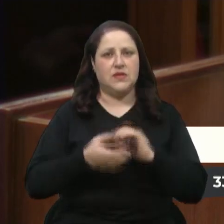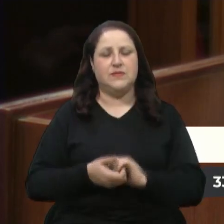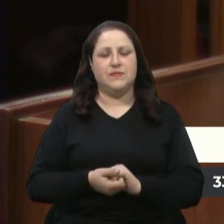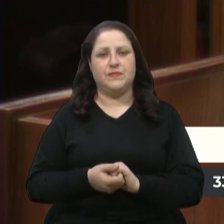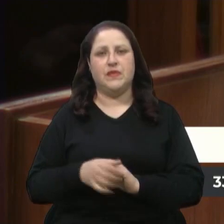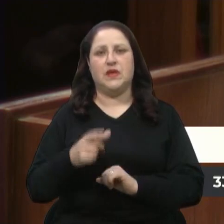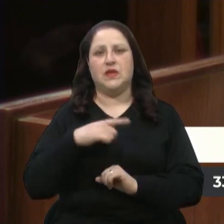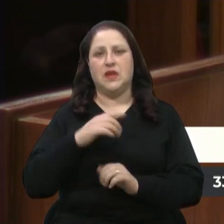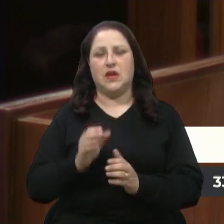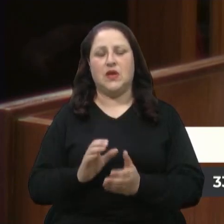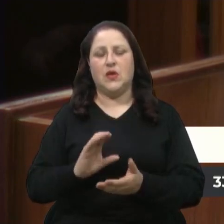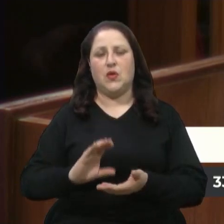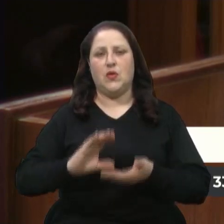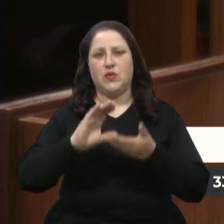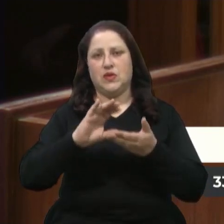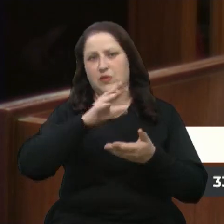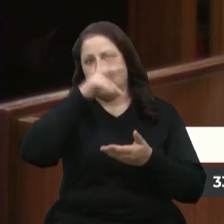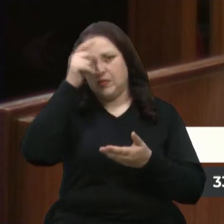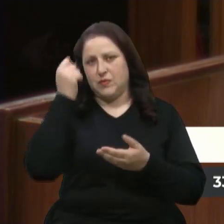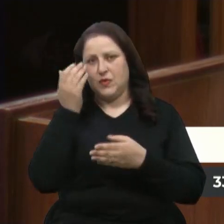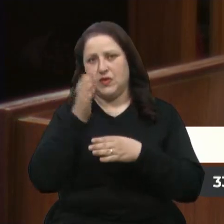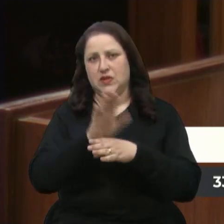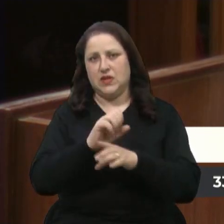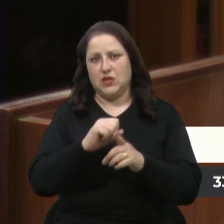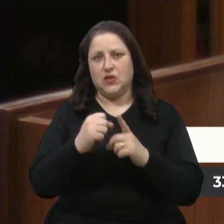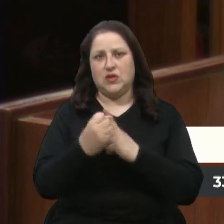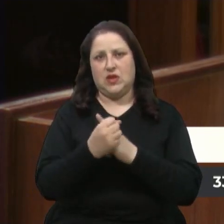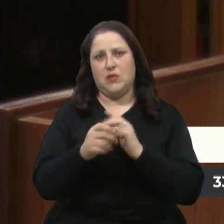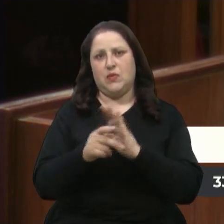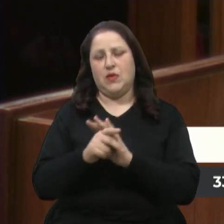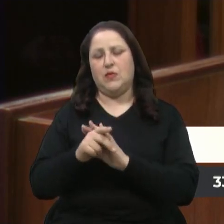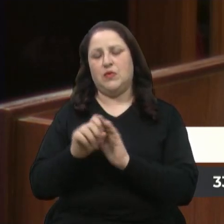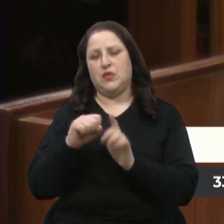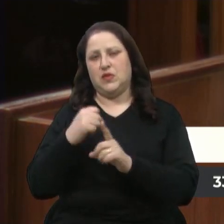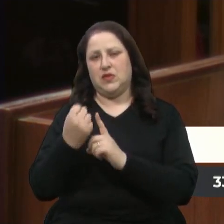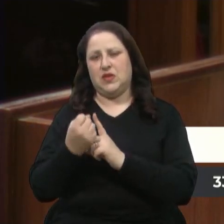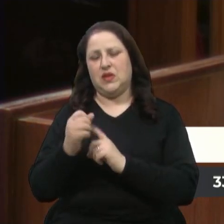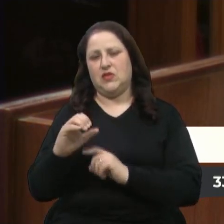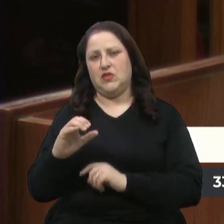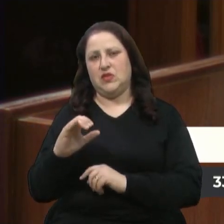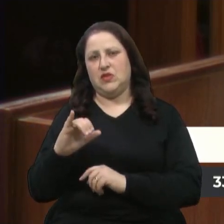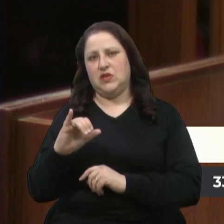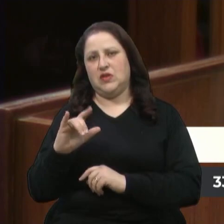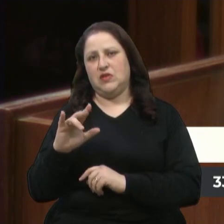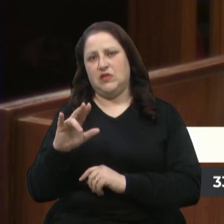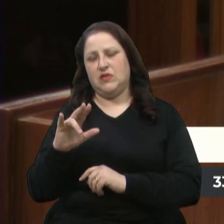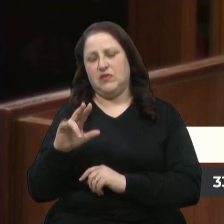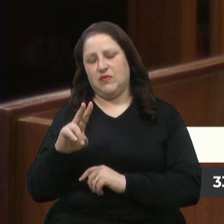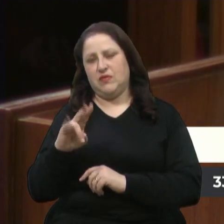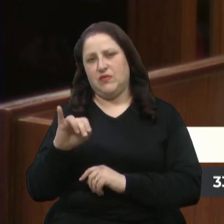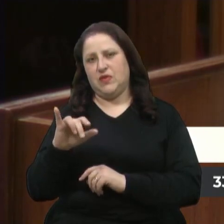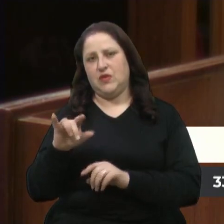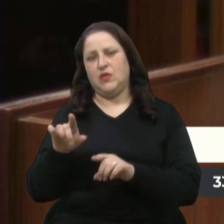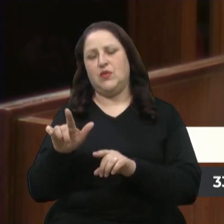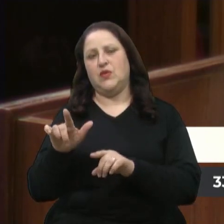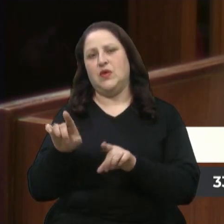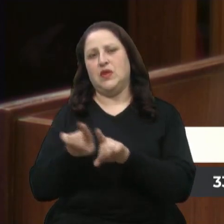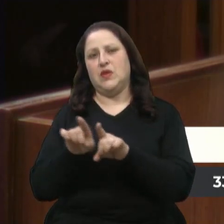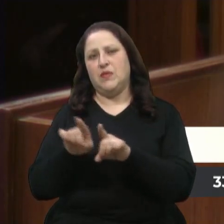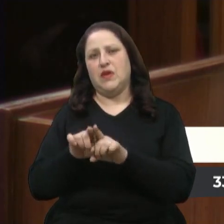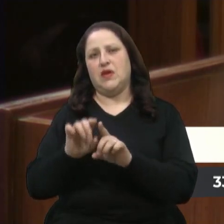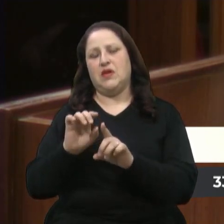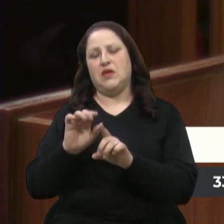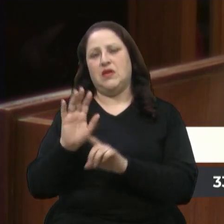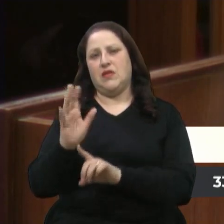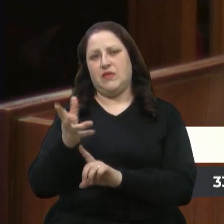ter o Conselho Municipal de Assistência Social, enquanto sociedade civil, a Faculdade da Serra Gaúcha, que vem desenvolvendo um